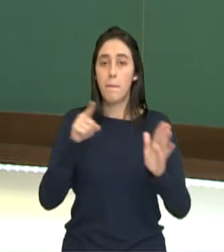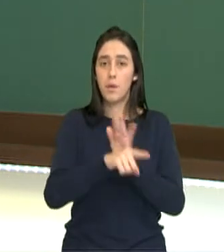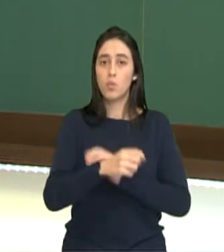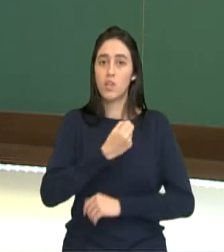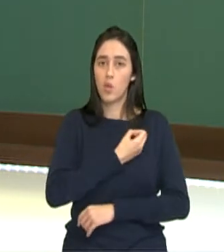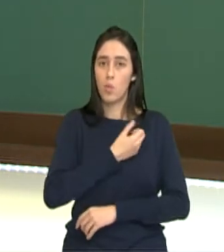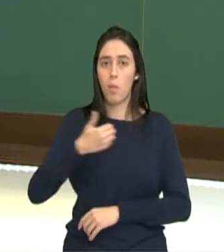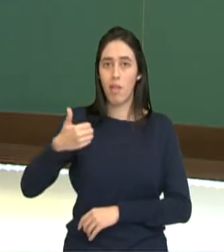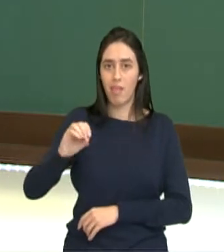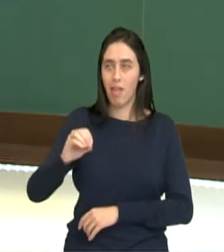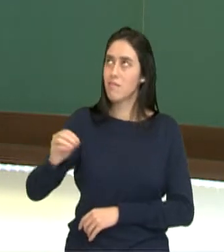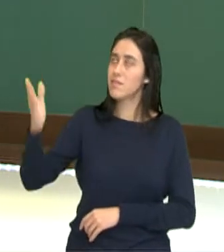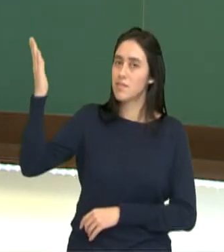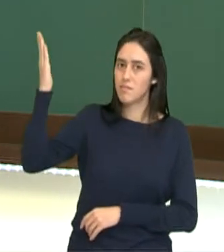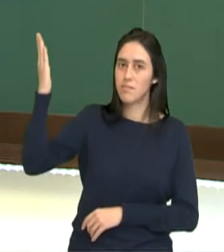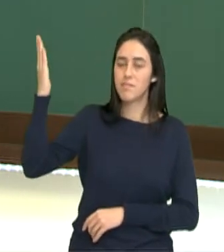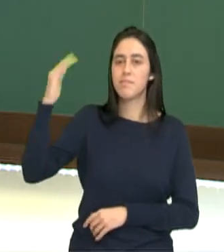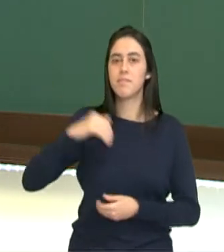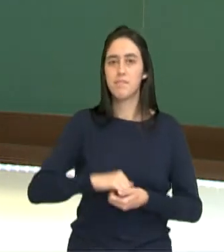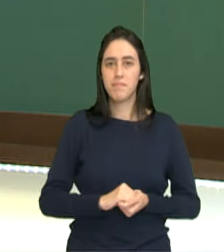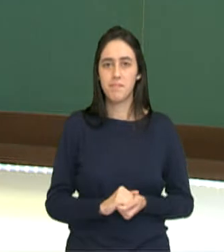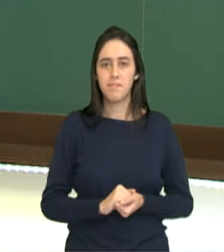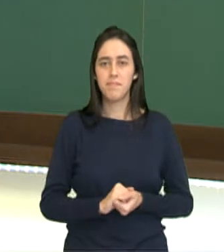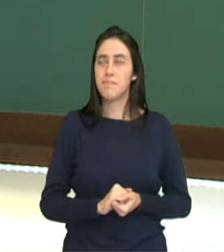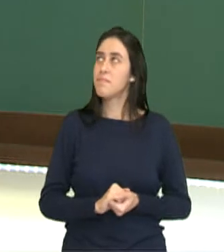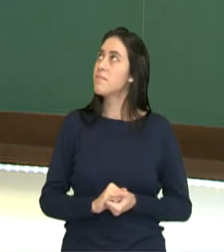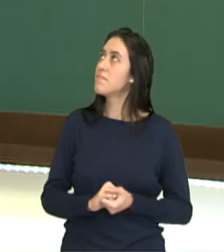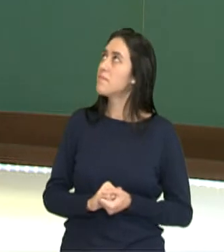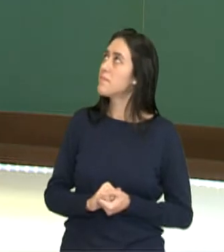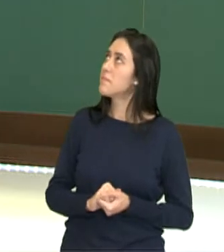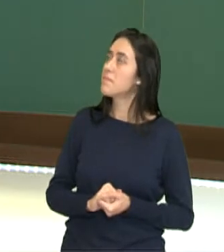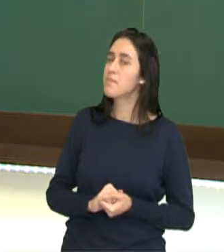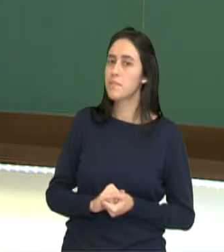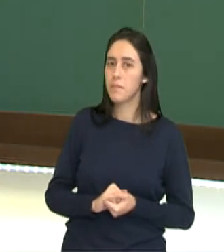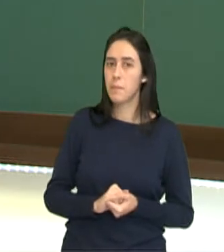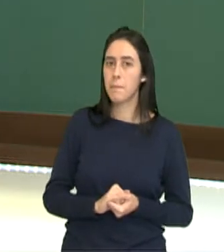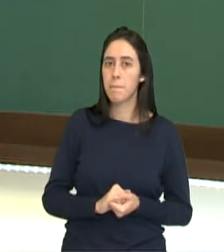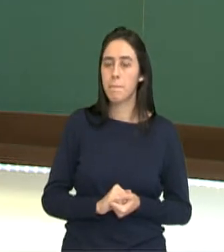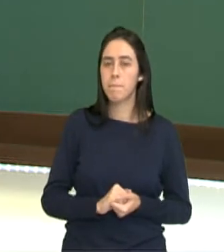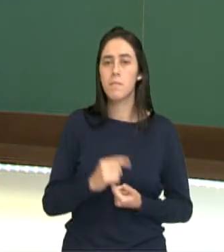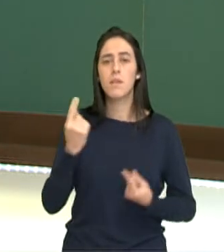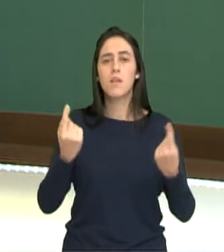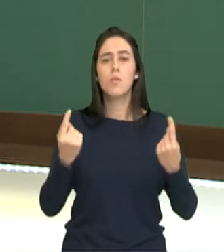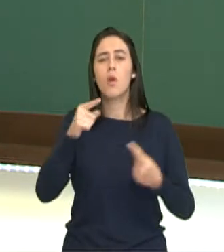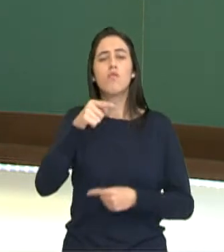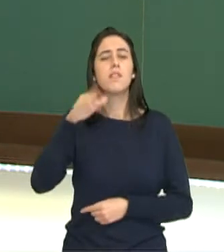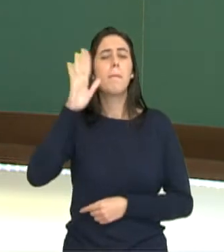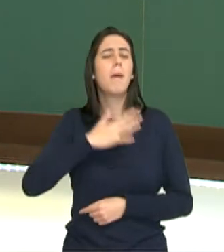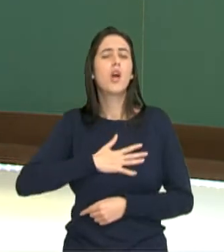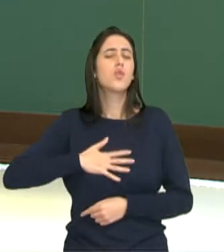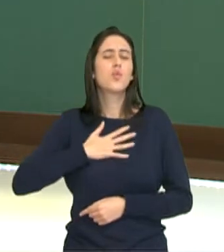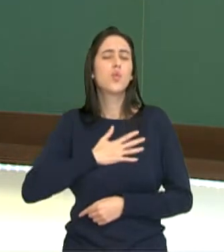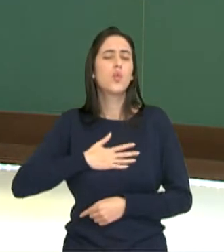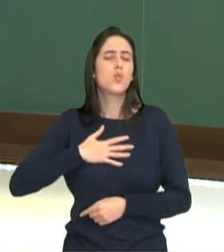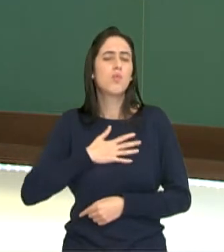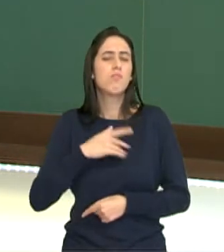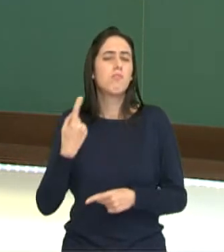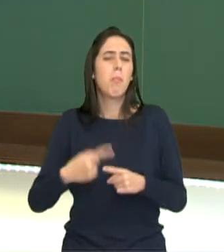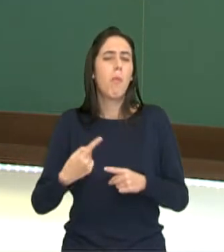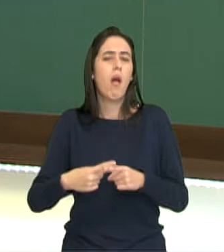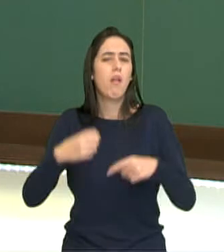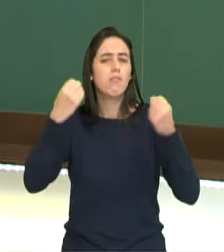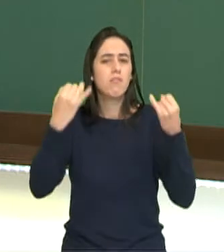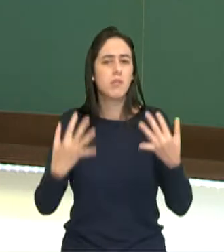exercícios aqui, né? Which Rimão's work do you like the most and why? Né? Qual trabalho do Rimão você gostou mais e